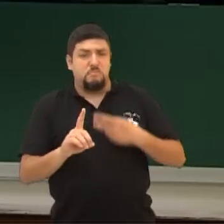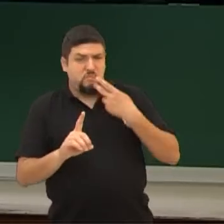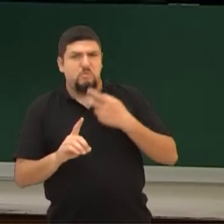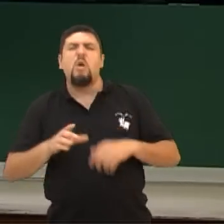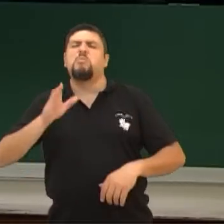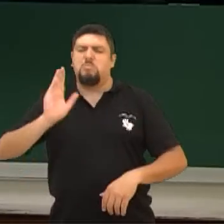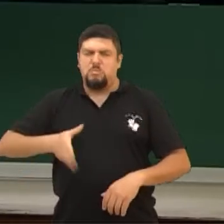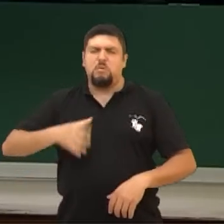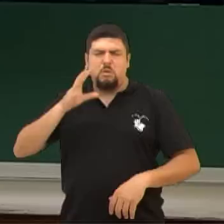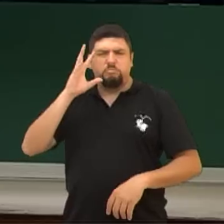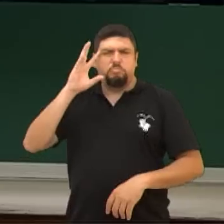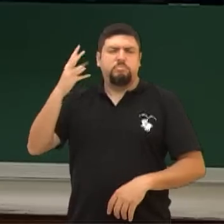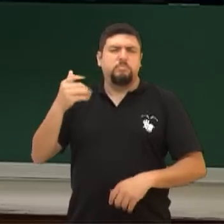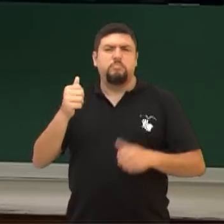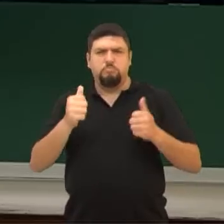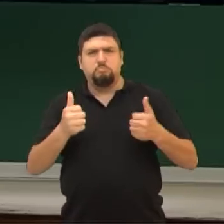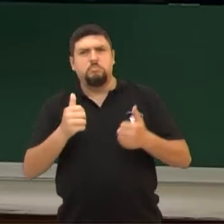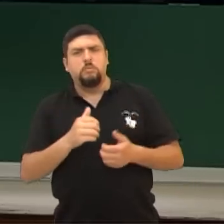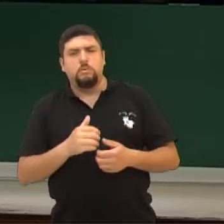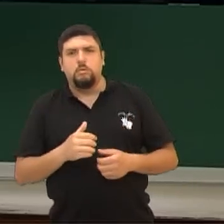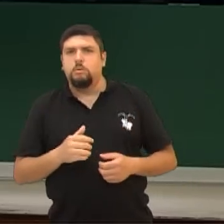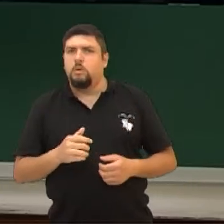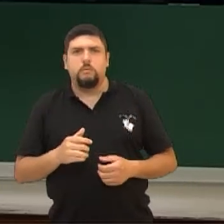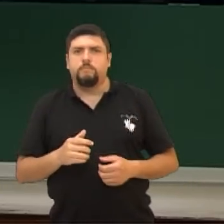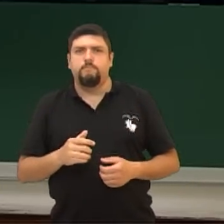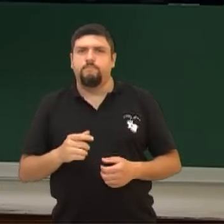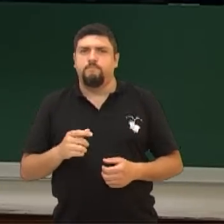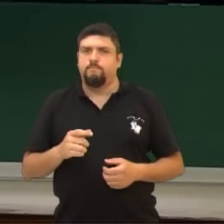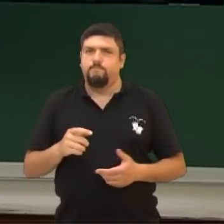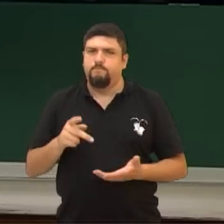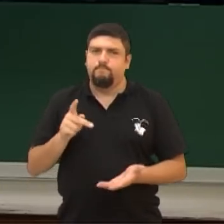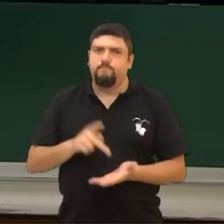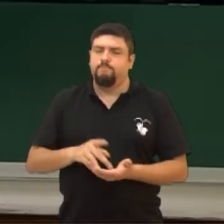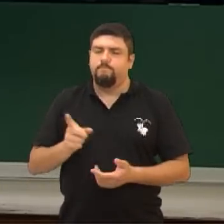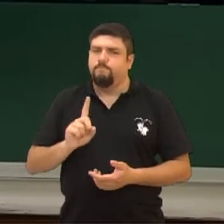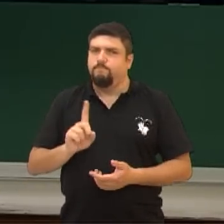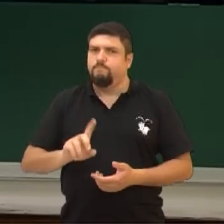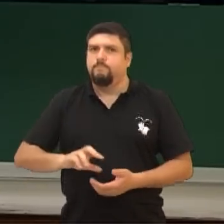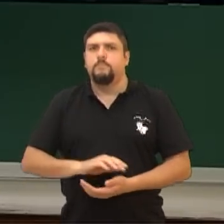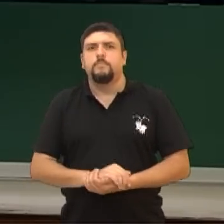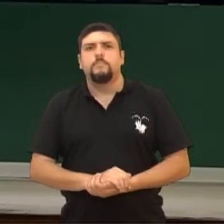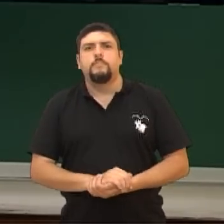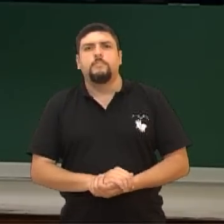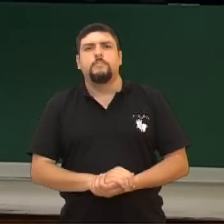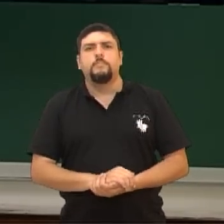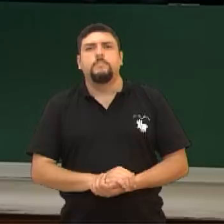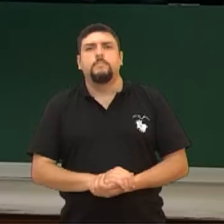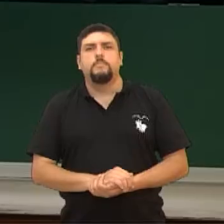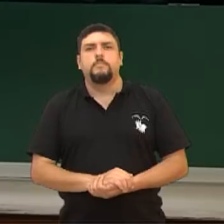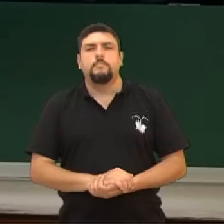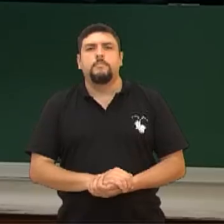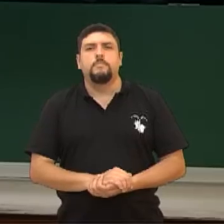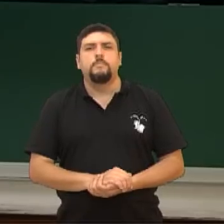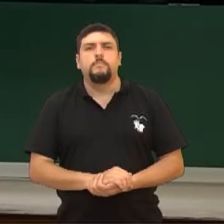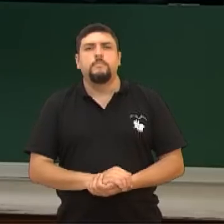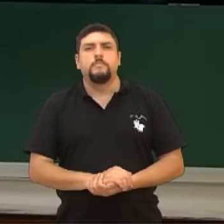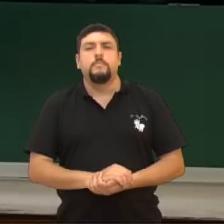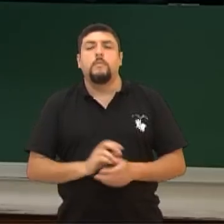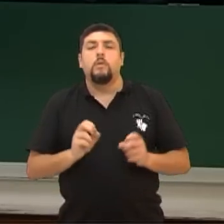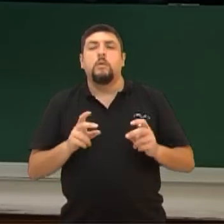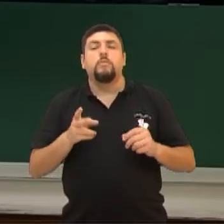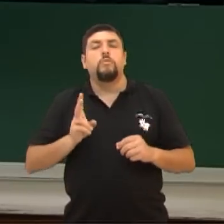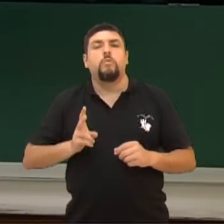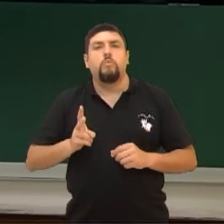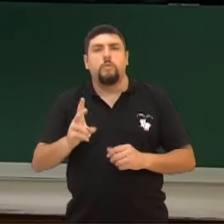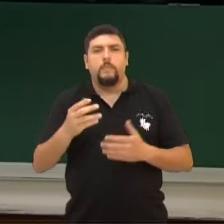problema da água no planeta? Não, isso não é verdade. Certo? Vamos continuar a entrevista,